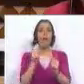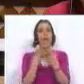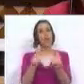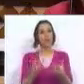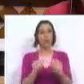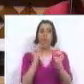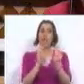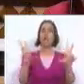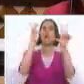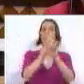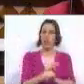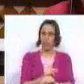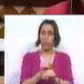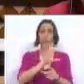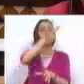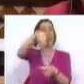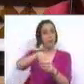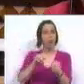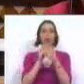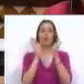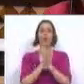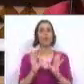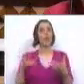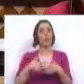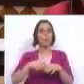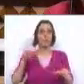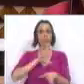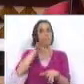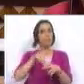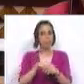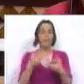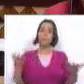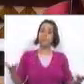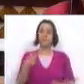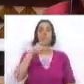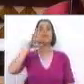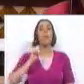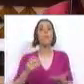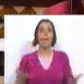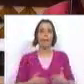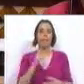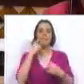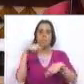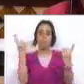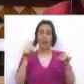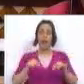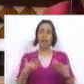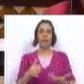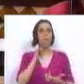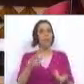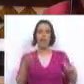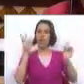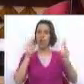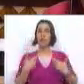inovadoras e que envolva todos os grupos parlamentares. E por isso o Partido Socialista manifesta desde já a sua